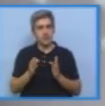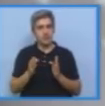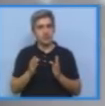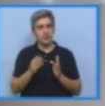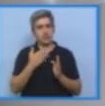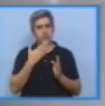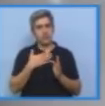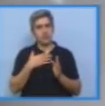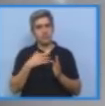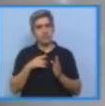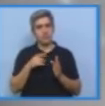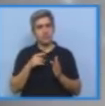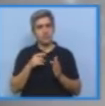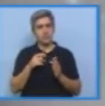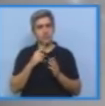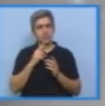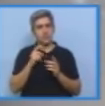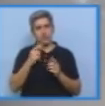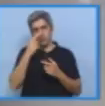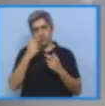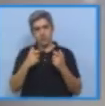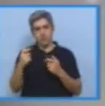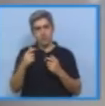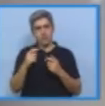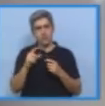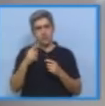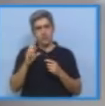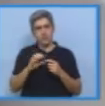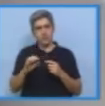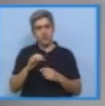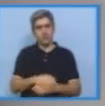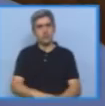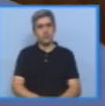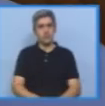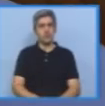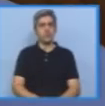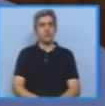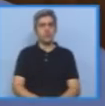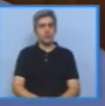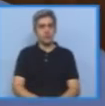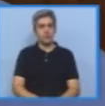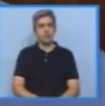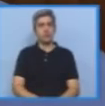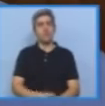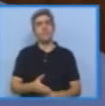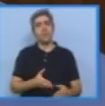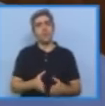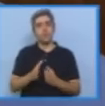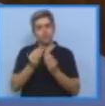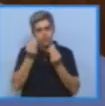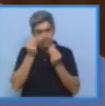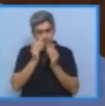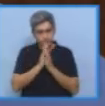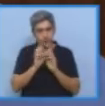me permitiu olhar estas questões humanas de outra forma. Ou seja, o percurso no seminário depois é feito de estudo, de um